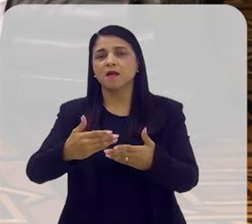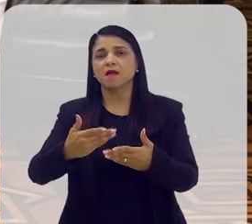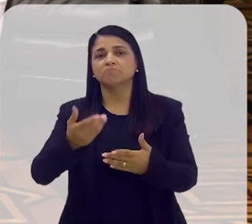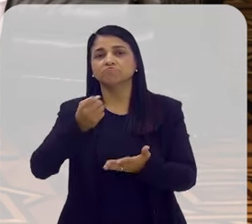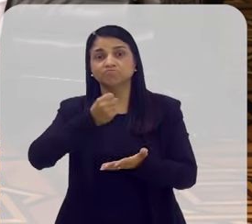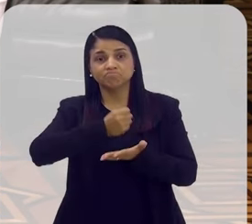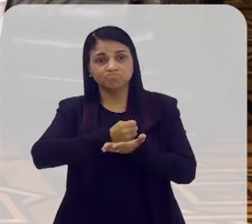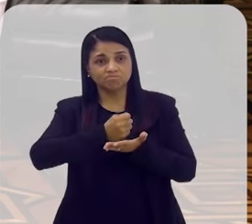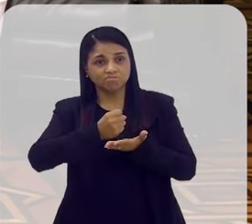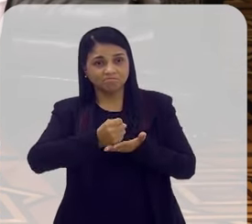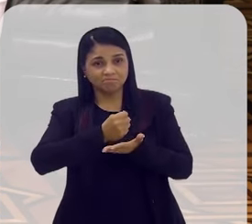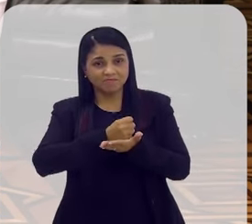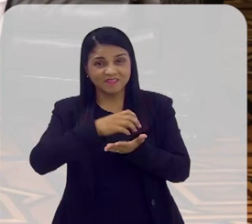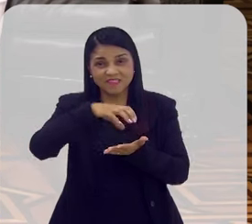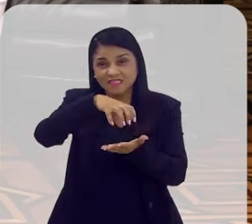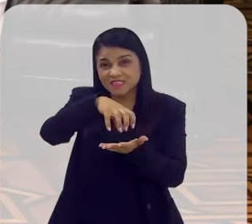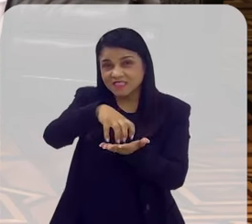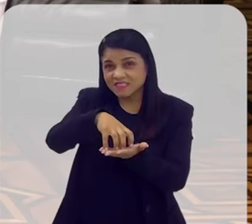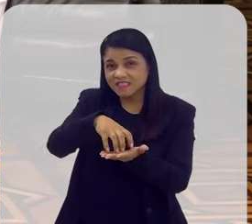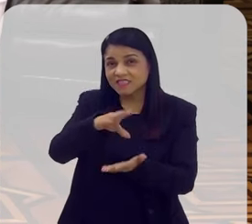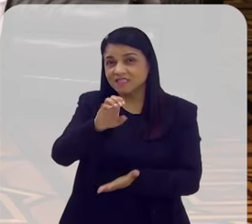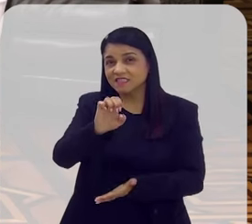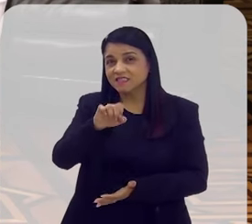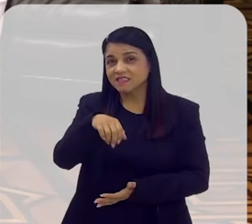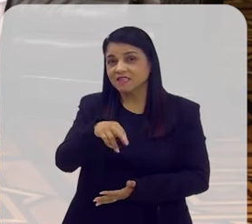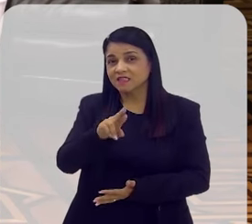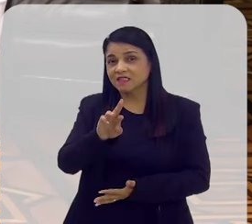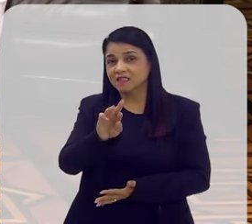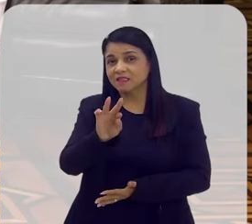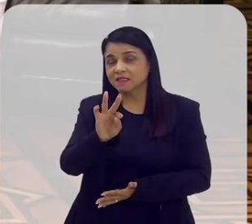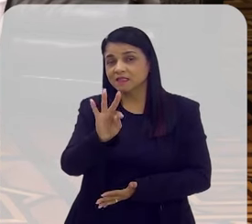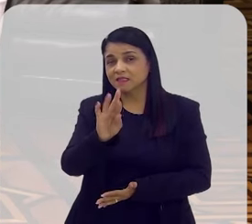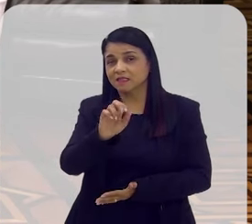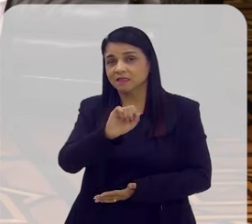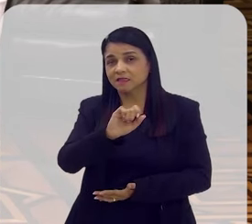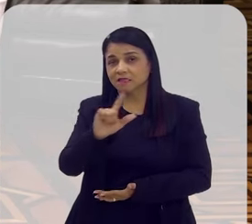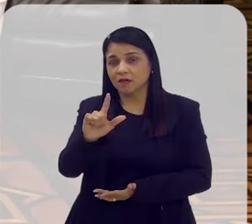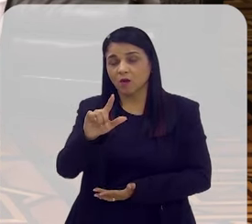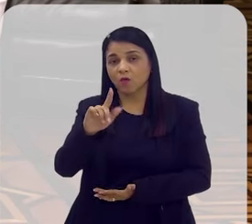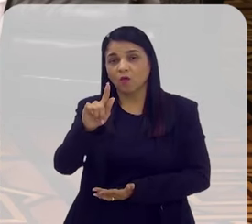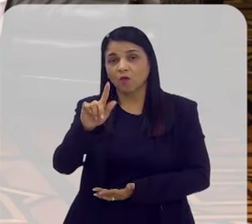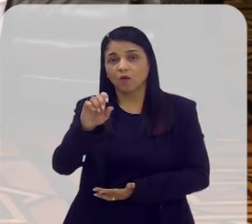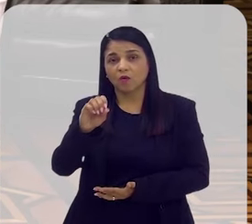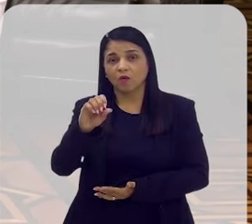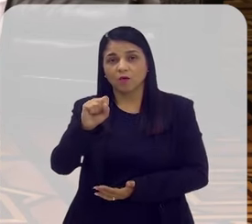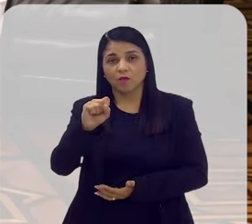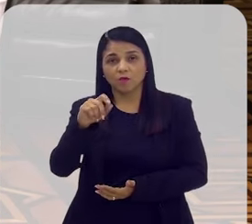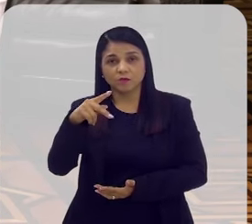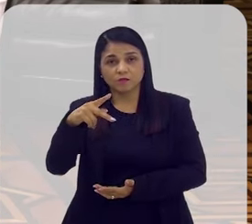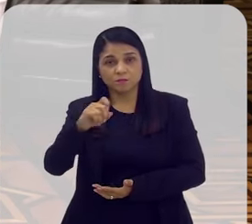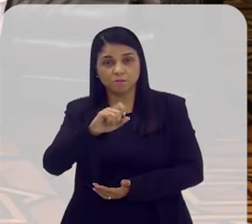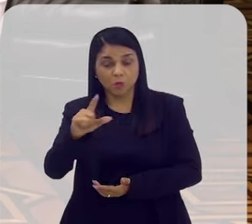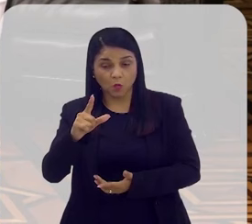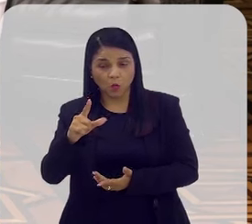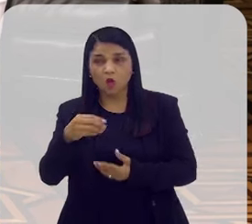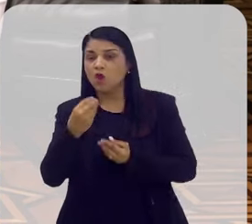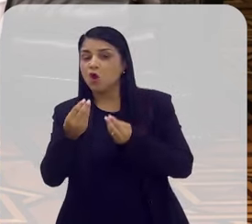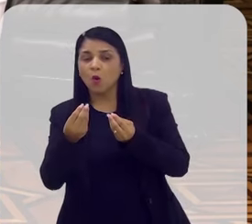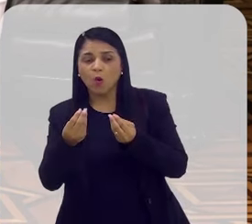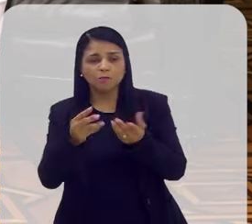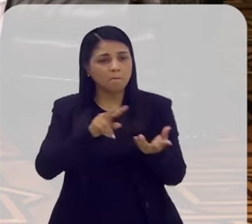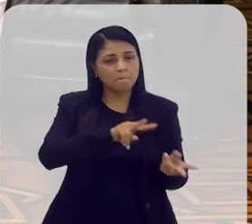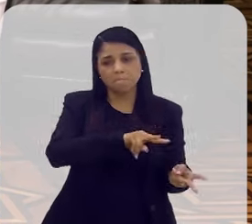sério, até ser contratada pela Central Gospel. Que incrível! Como é que se deu tudo isso? Como é que foi esse trâmite que você